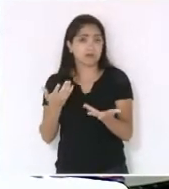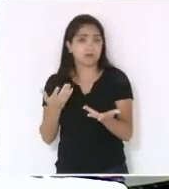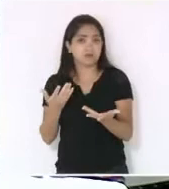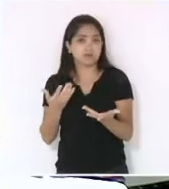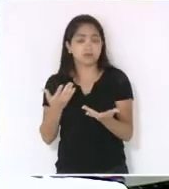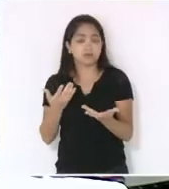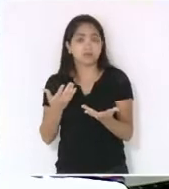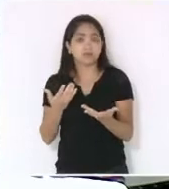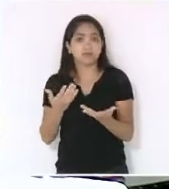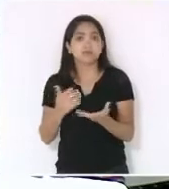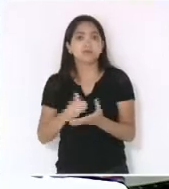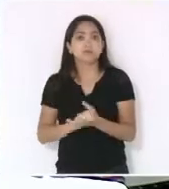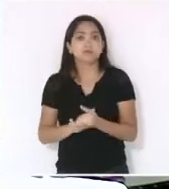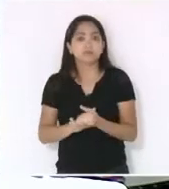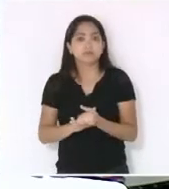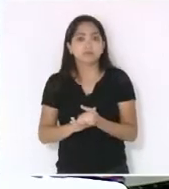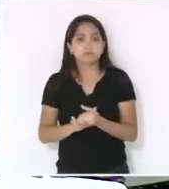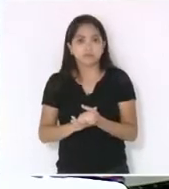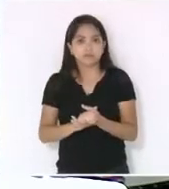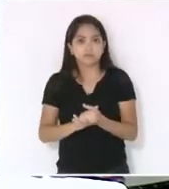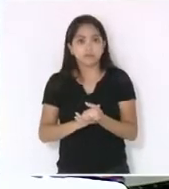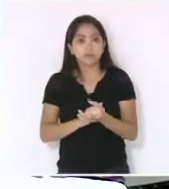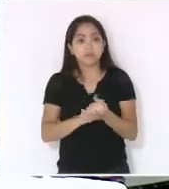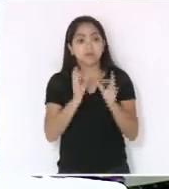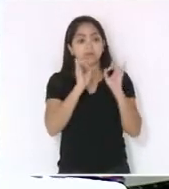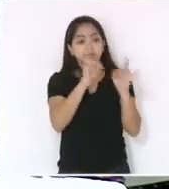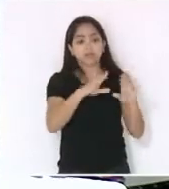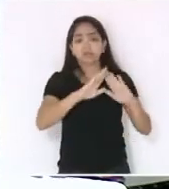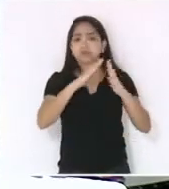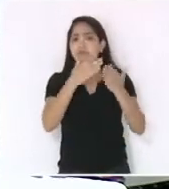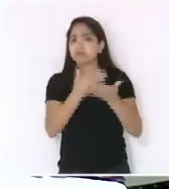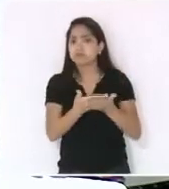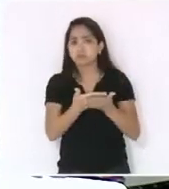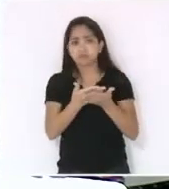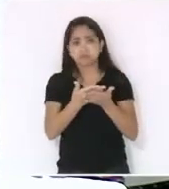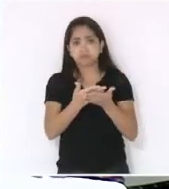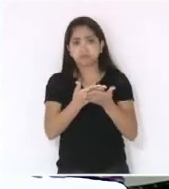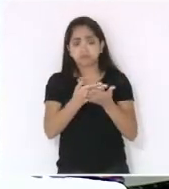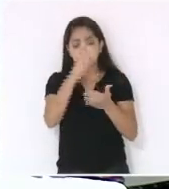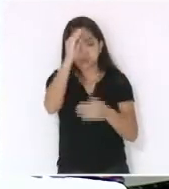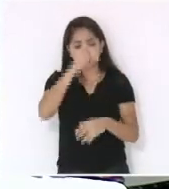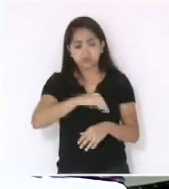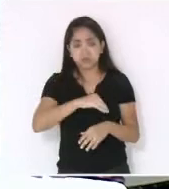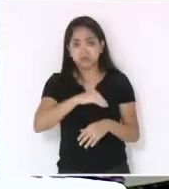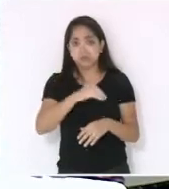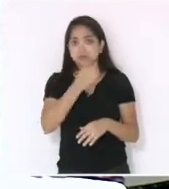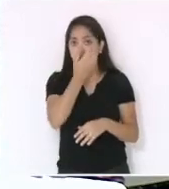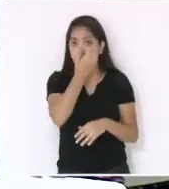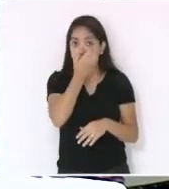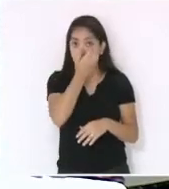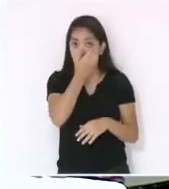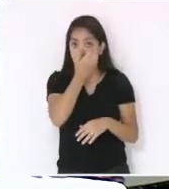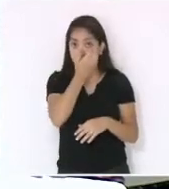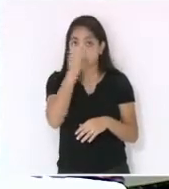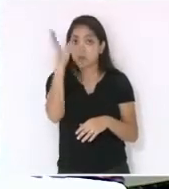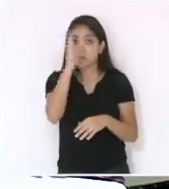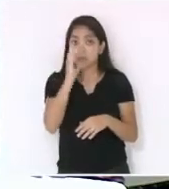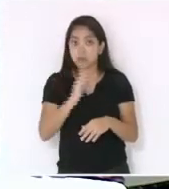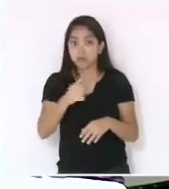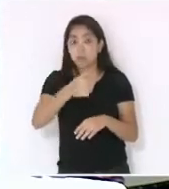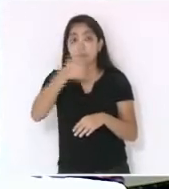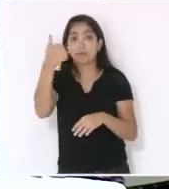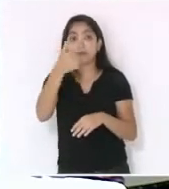absurda evasão escolar. Um parêntese, o Brasil está colocado como o